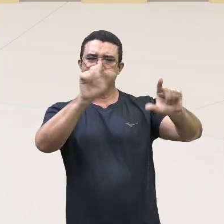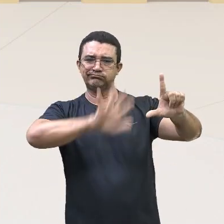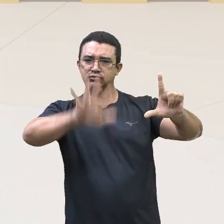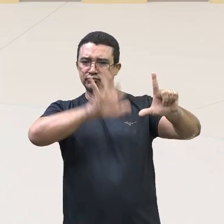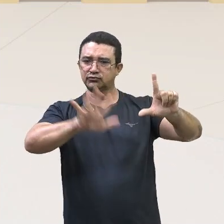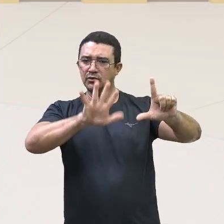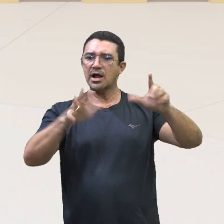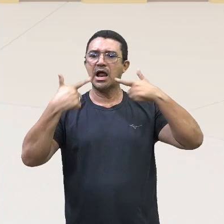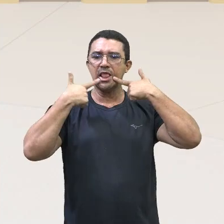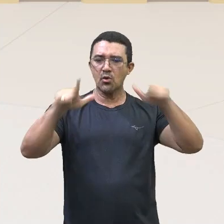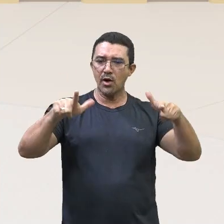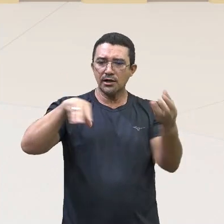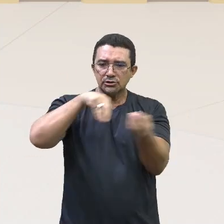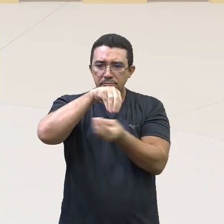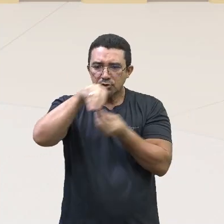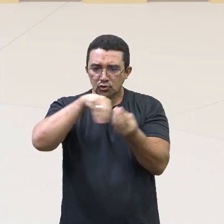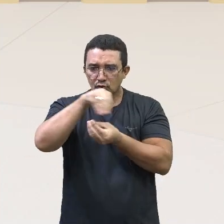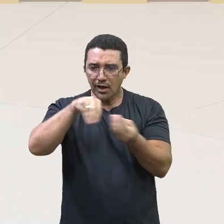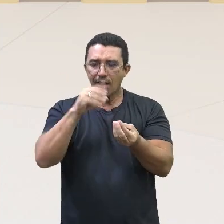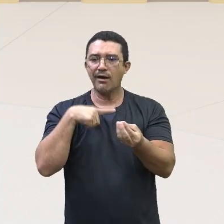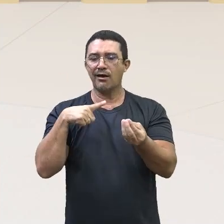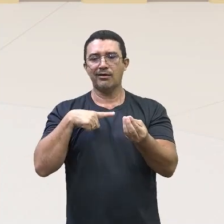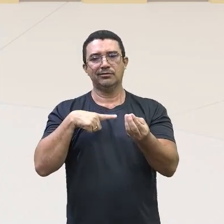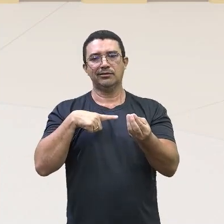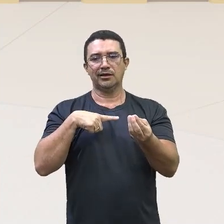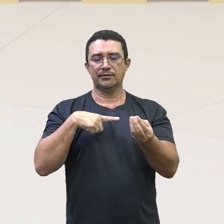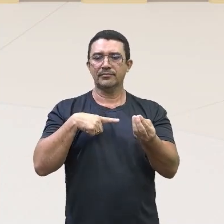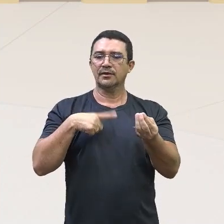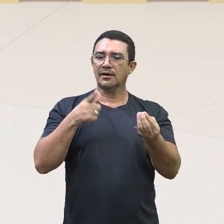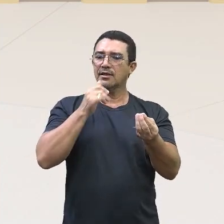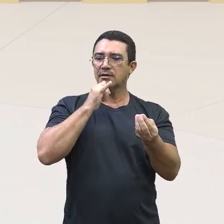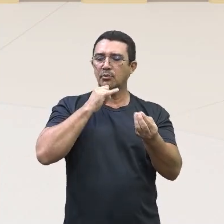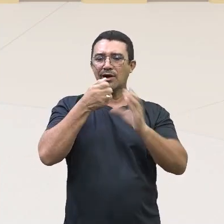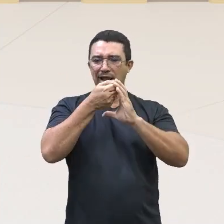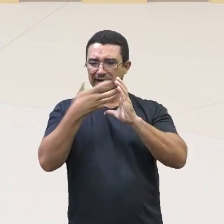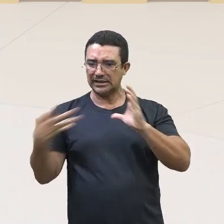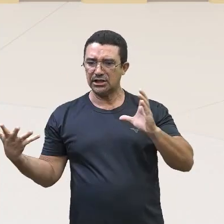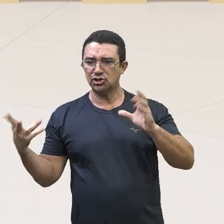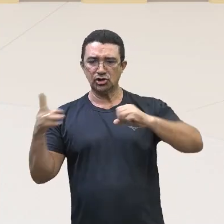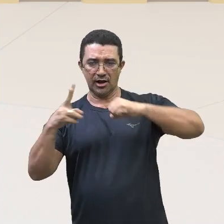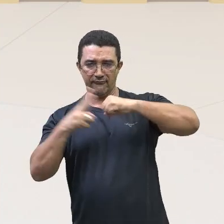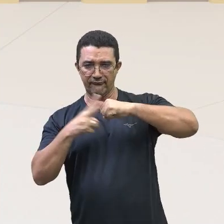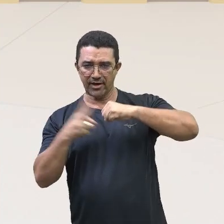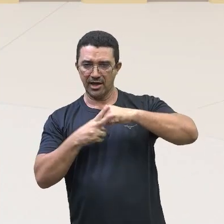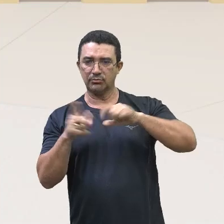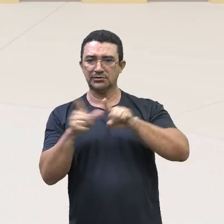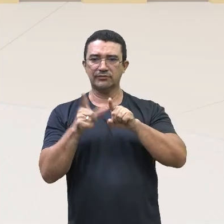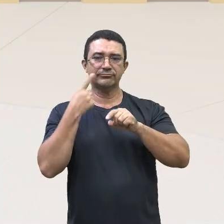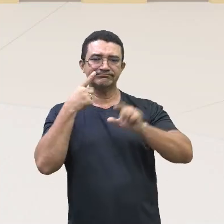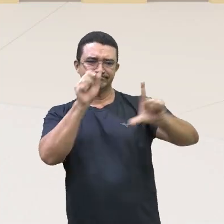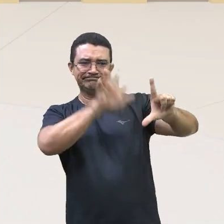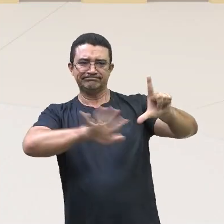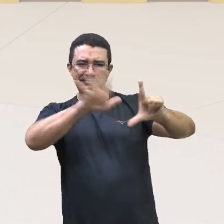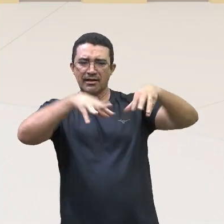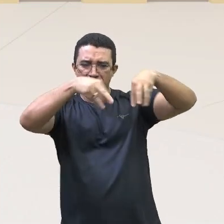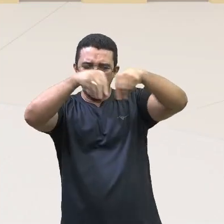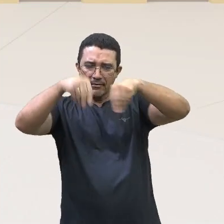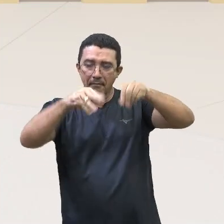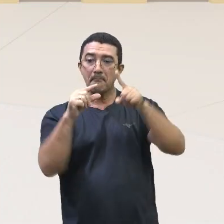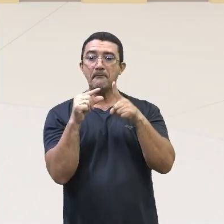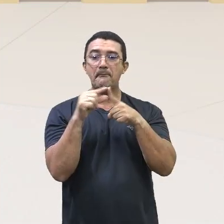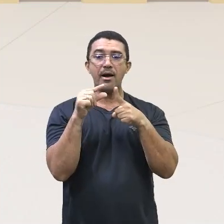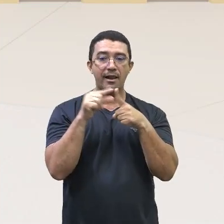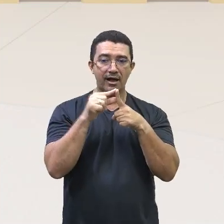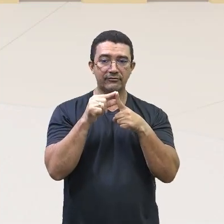linguagem mista, onde ele apresenta elementos verbais e não verbais, né? Temos a imagem da farinha, nós temos as palavras ali,